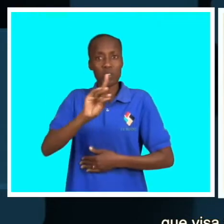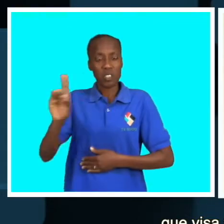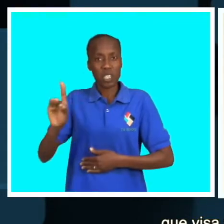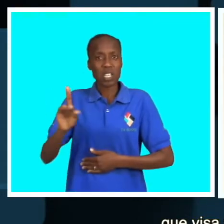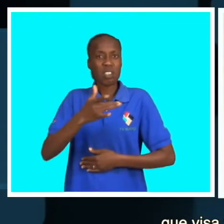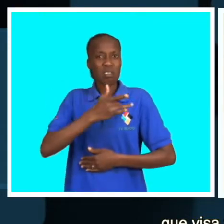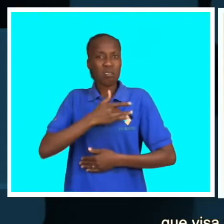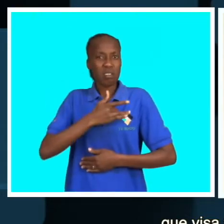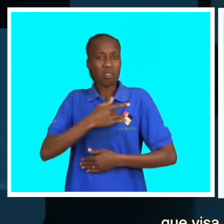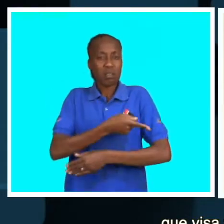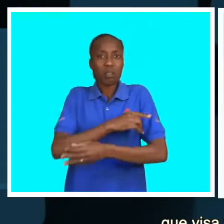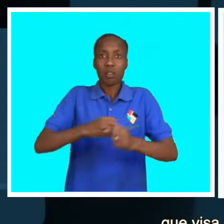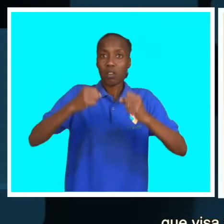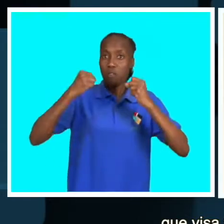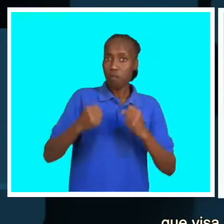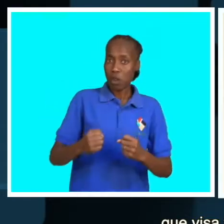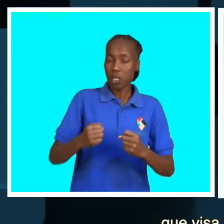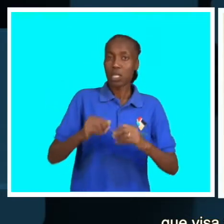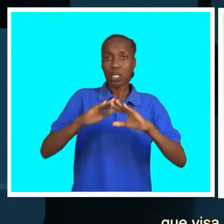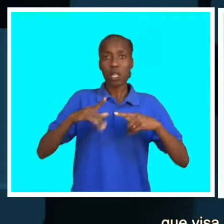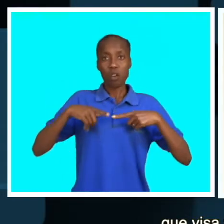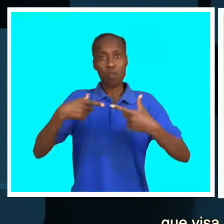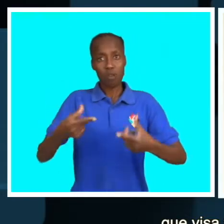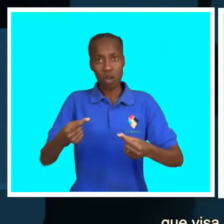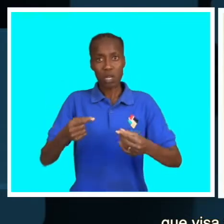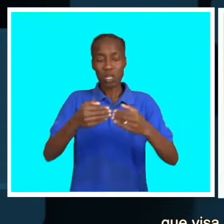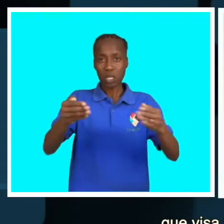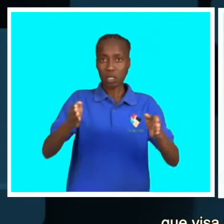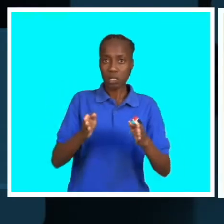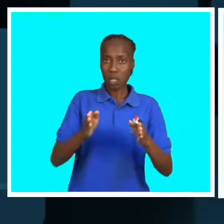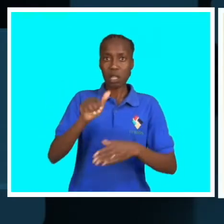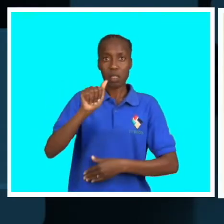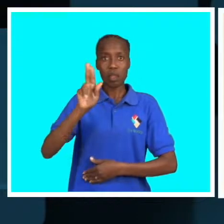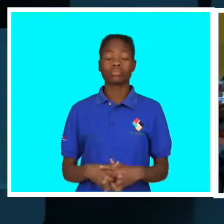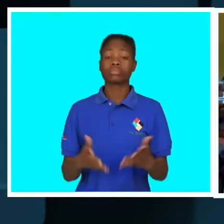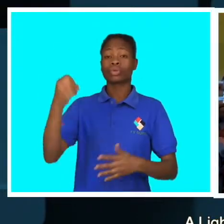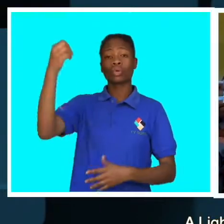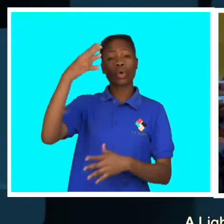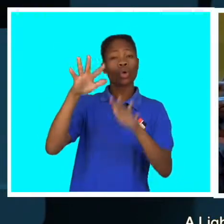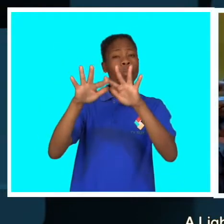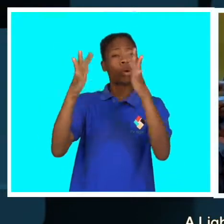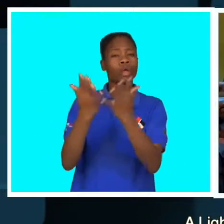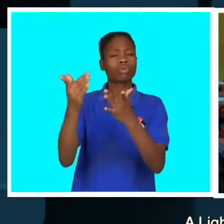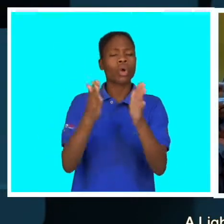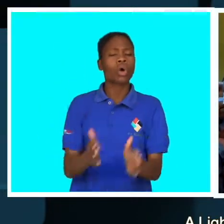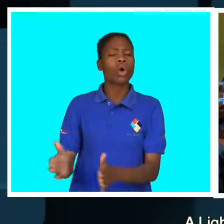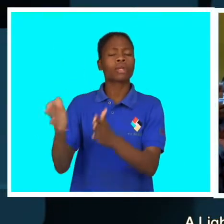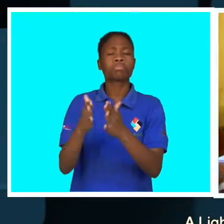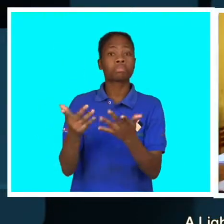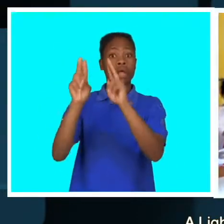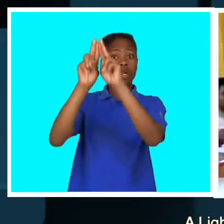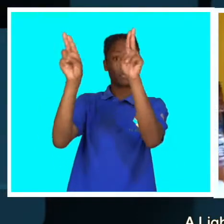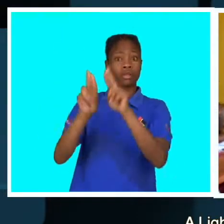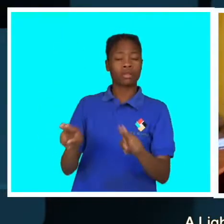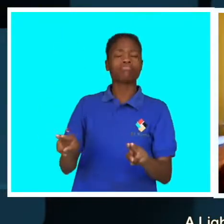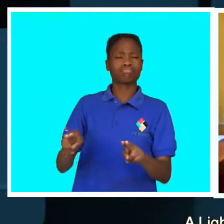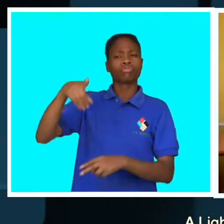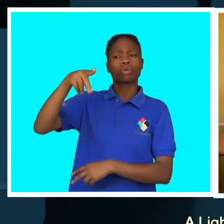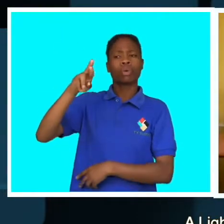pessoas como fazer com que as pessoas com deficiência o acesso à educação inclusiva. A Light for the Old é uma